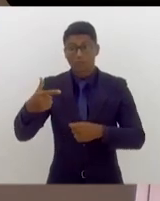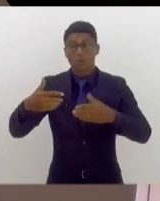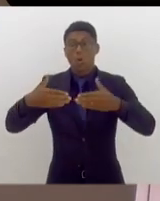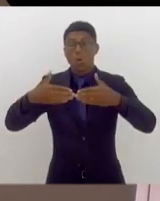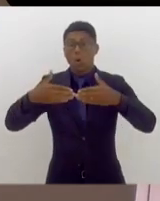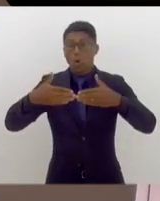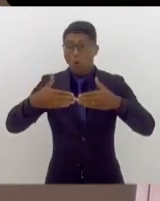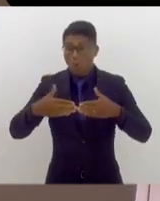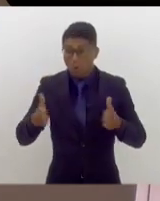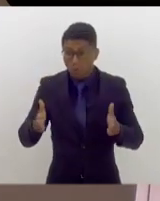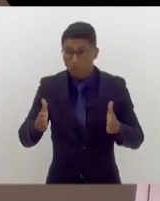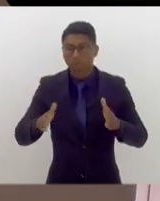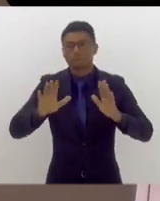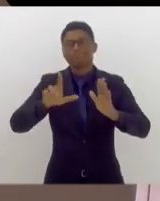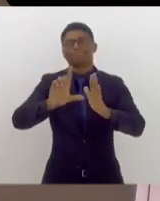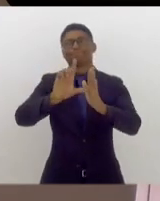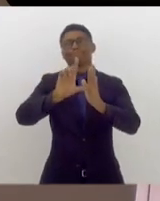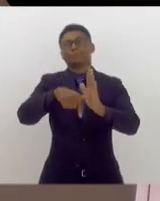atraso, né?